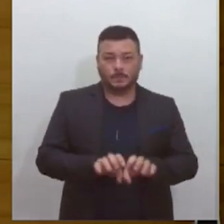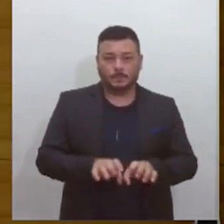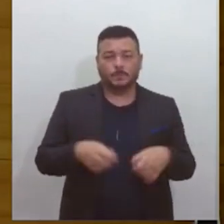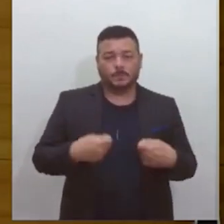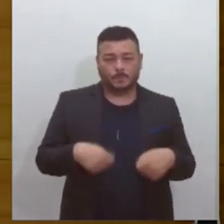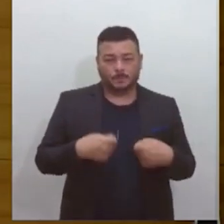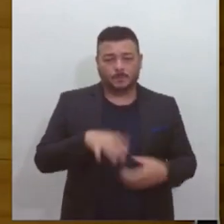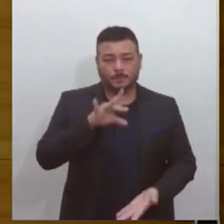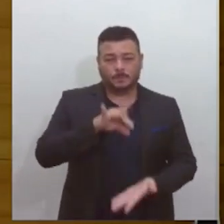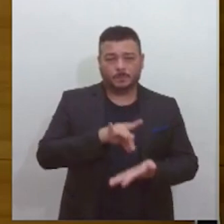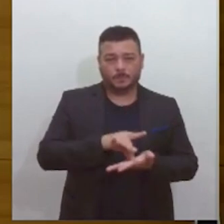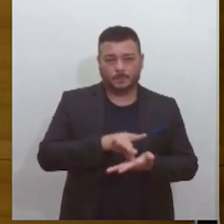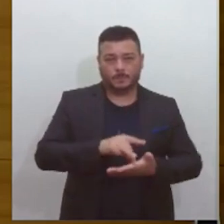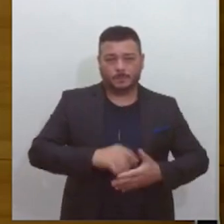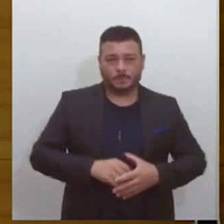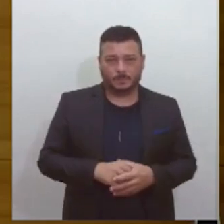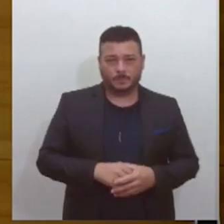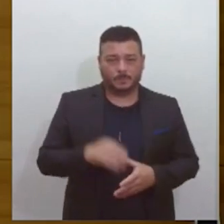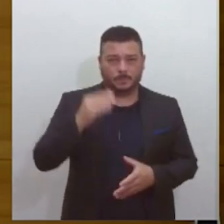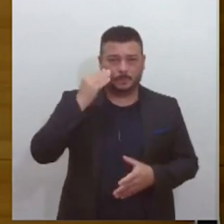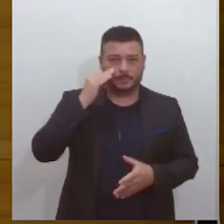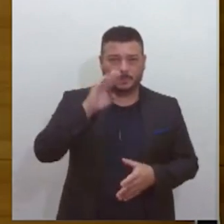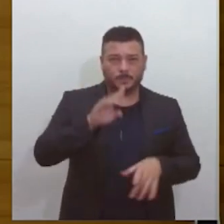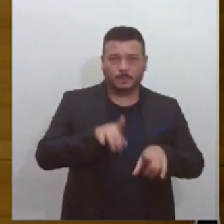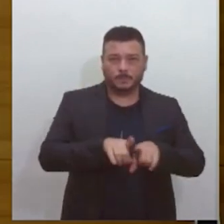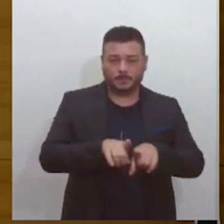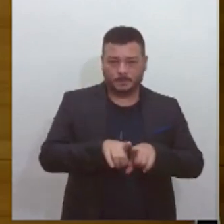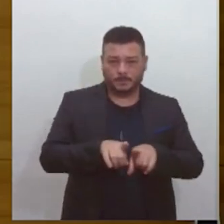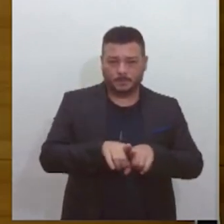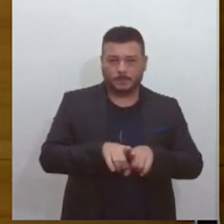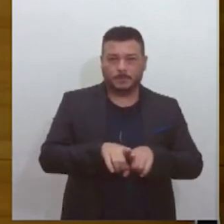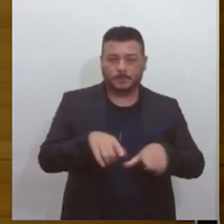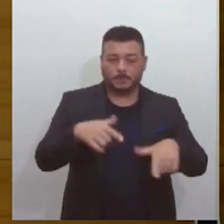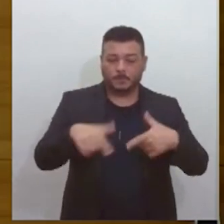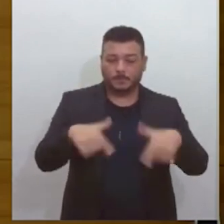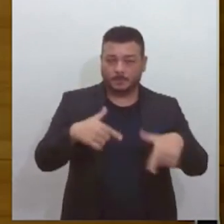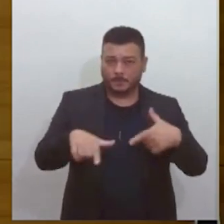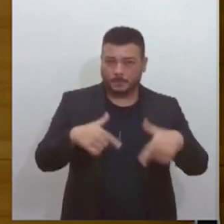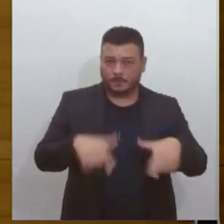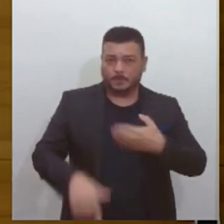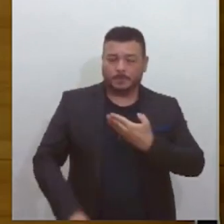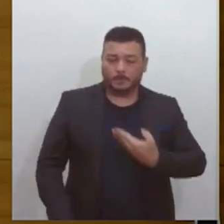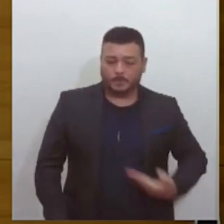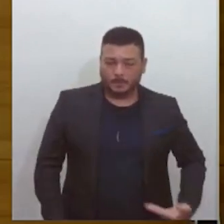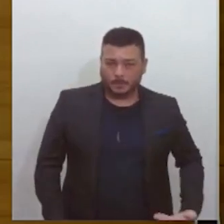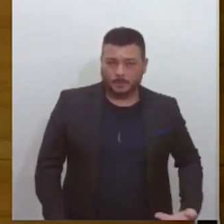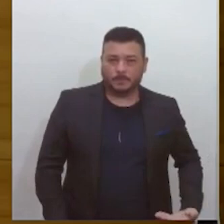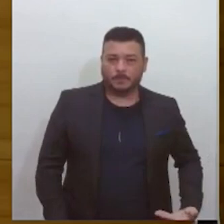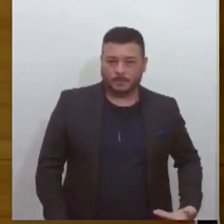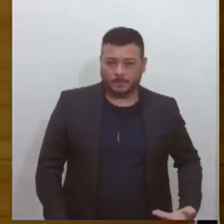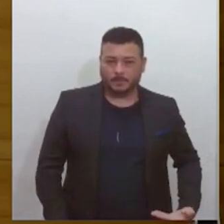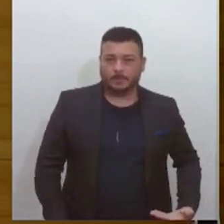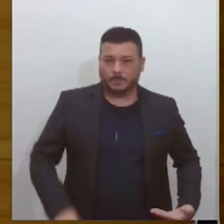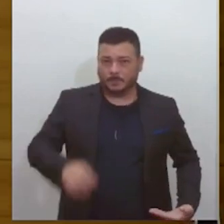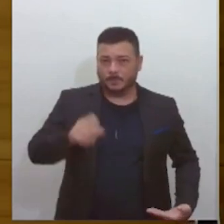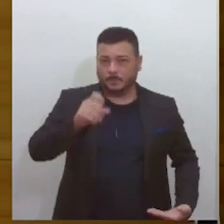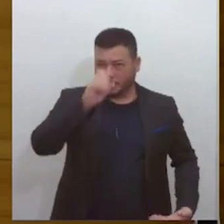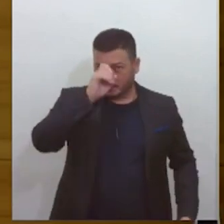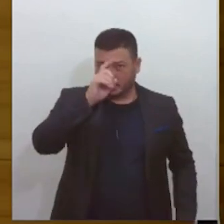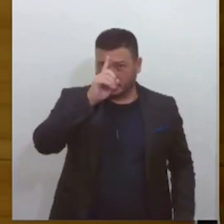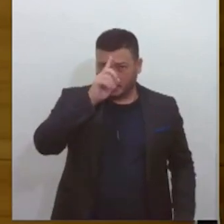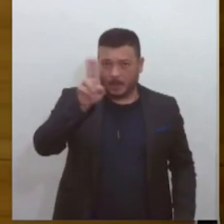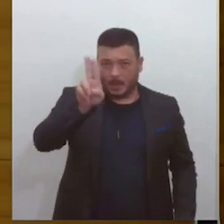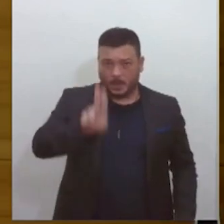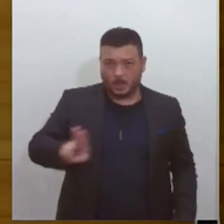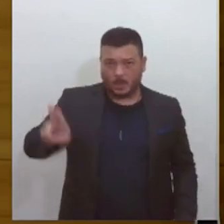ampliada. Principalmente nos serviços públicos que fazem imagem, nos hospitais universitários. Enfim, eu diria